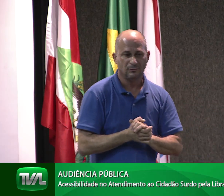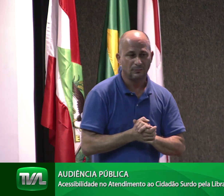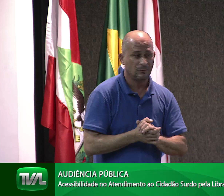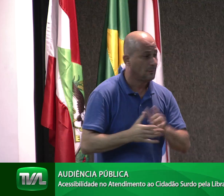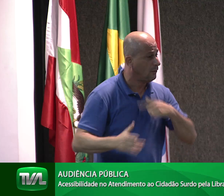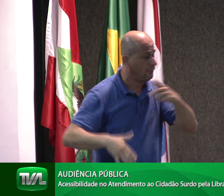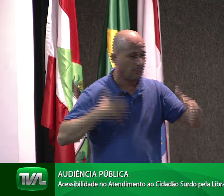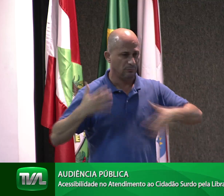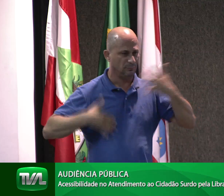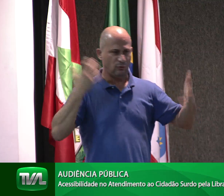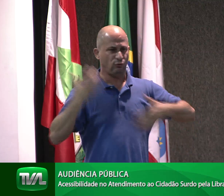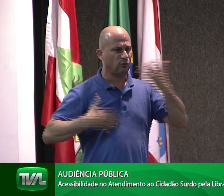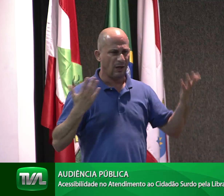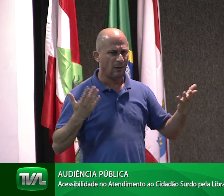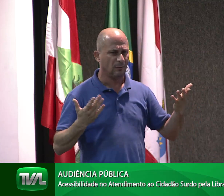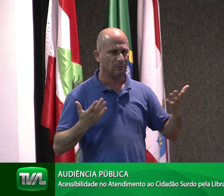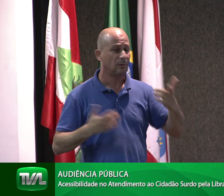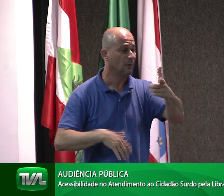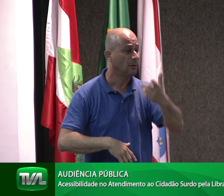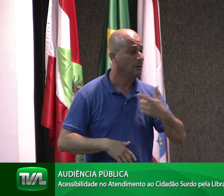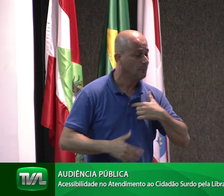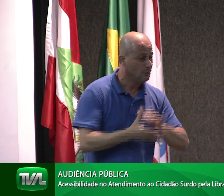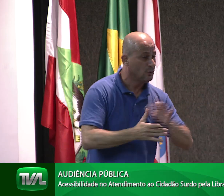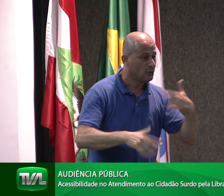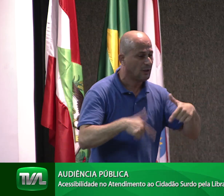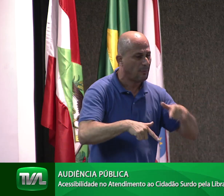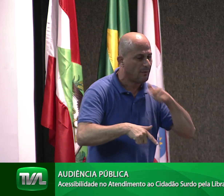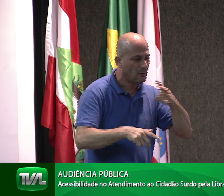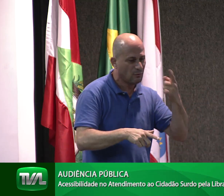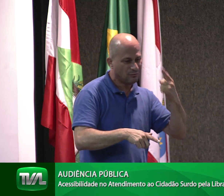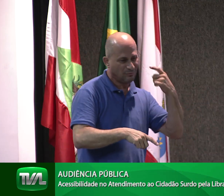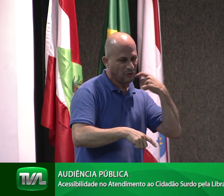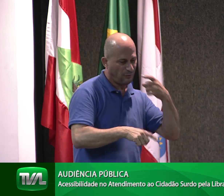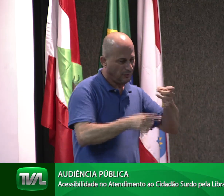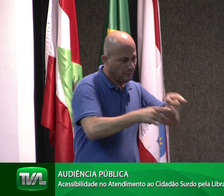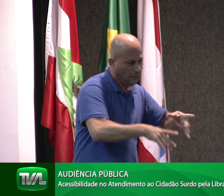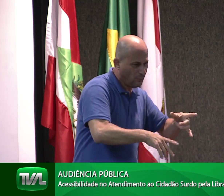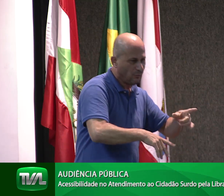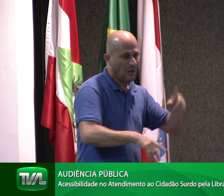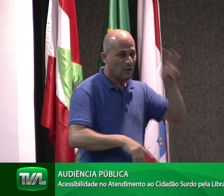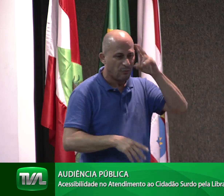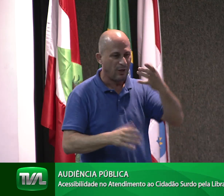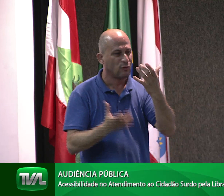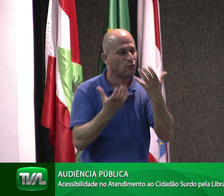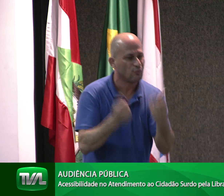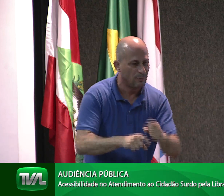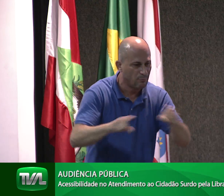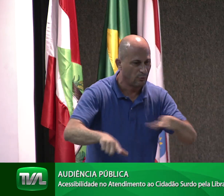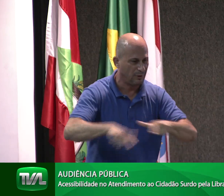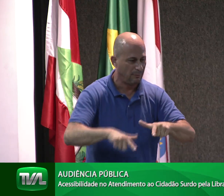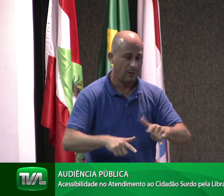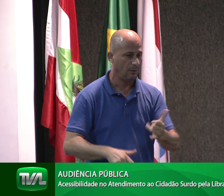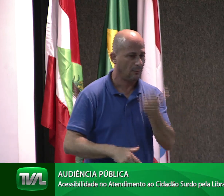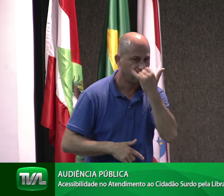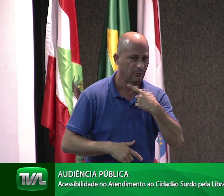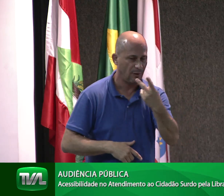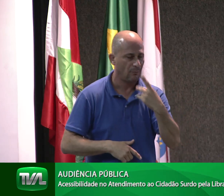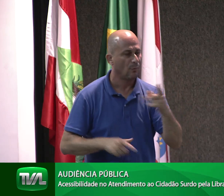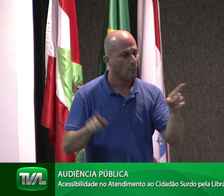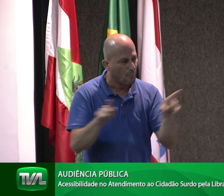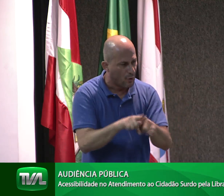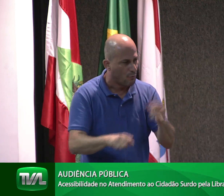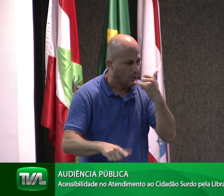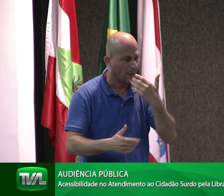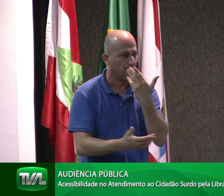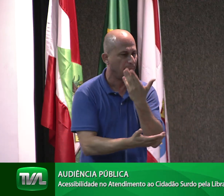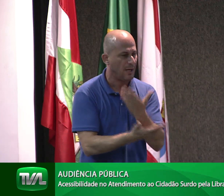podia ser o Letras Libras. E a gente, na última parte, eles não aceitaram. E a gente já tinha tido experiência, a gente já tinha largado o nosso